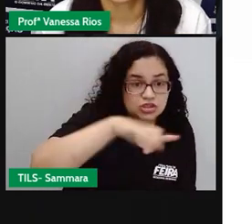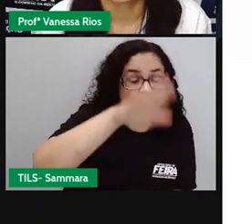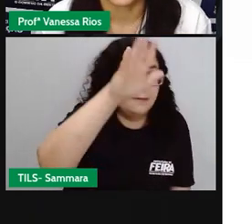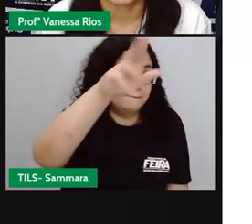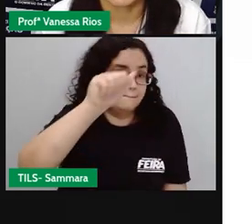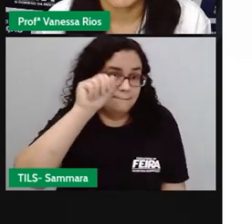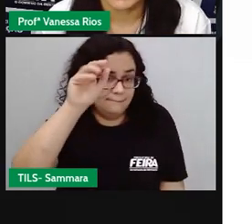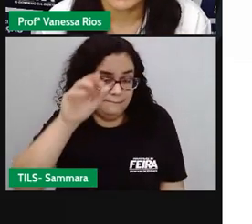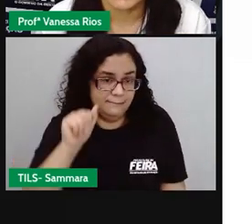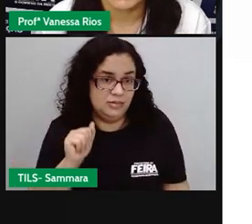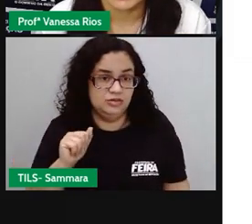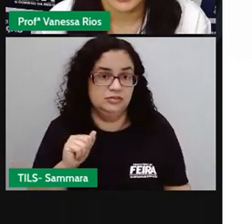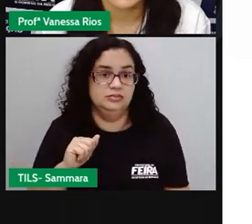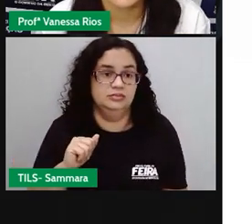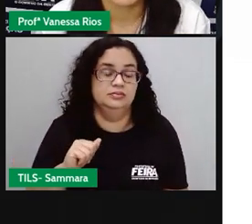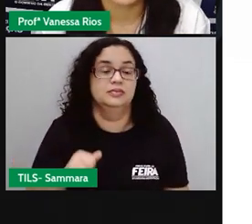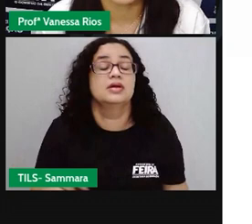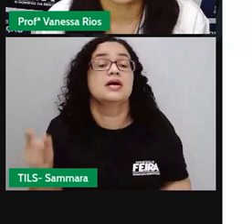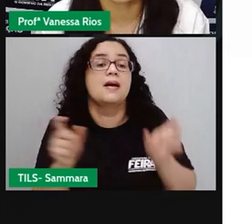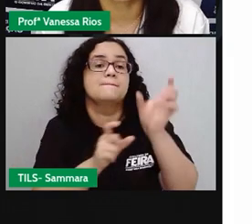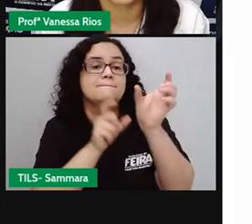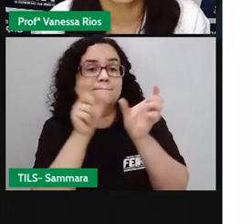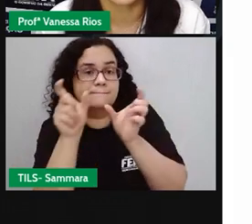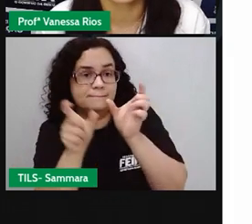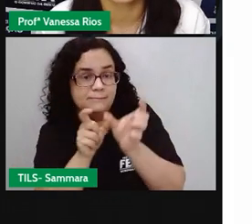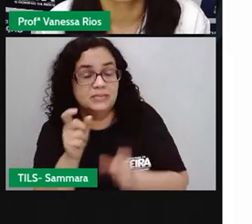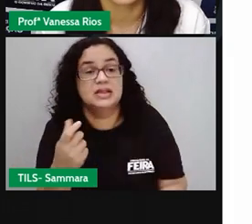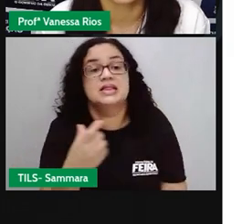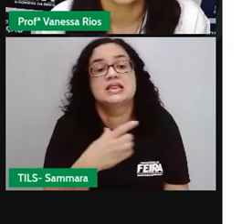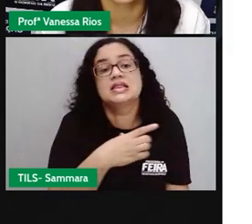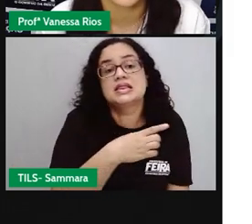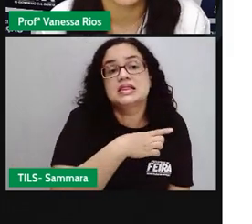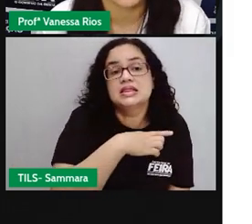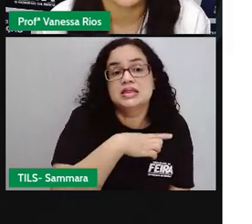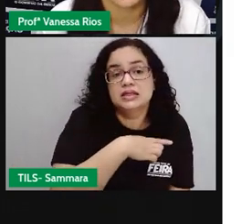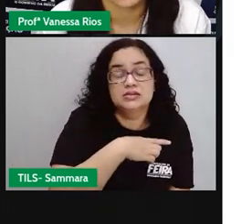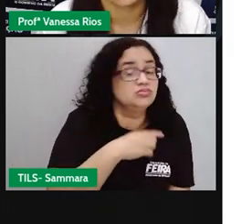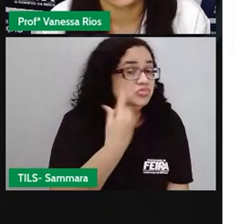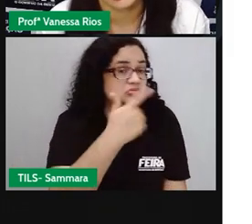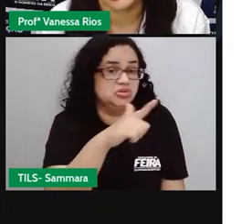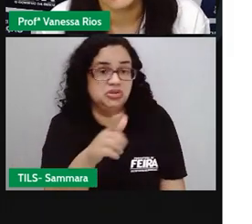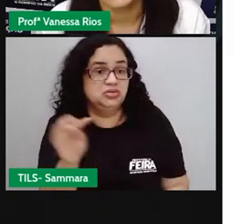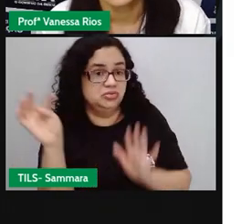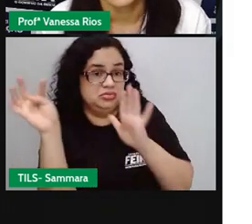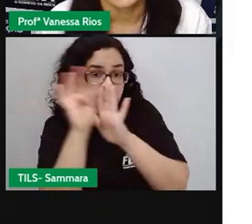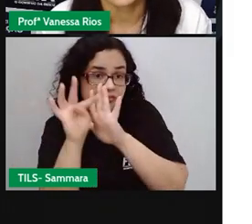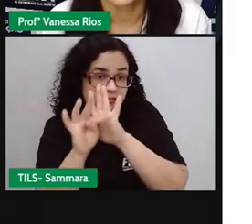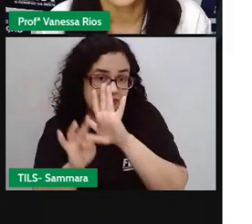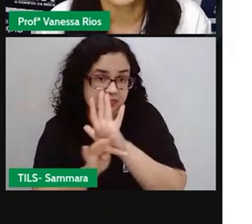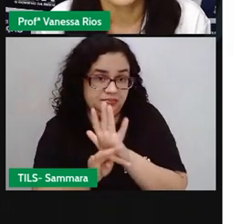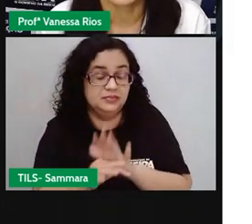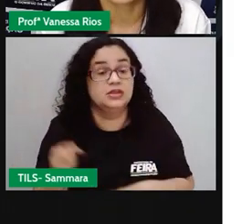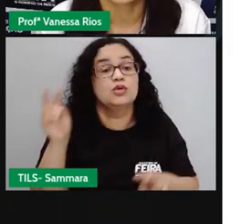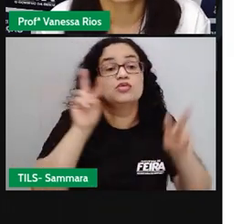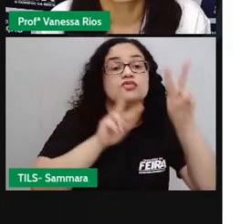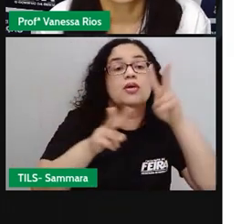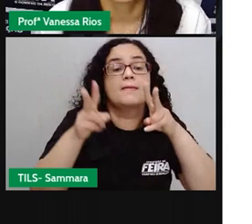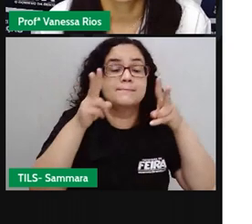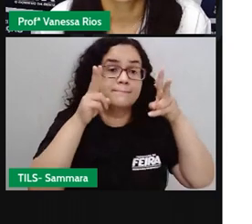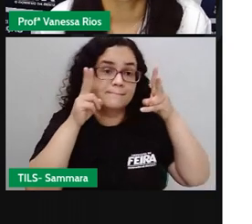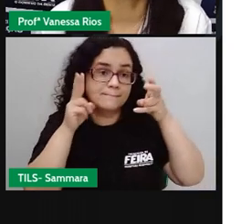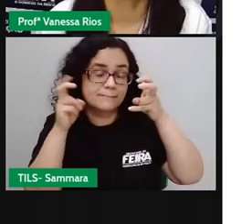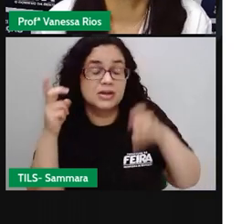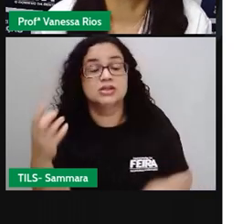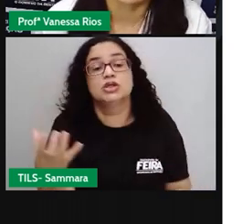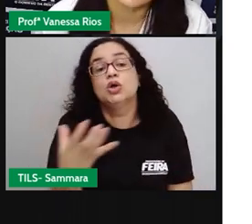e chamávamos. Essas palavras, quando elas deixam, né, de estar presente no texto, a gente observa todo